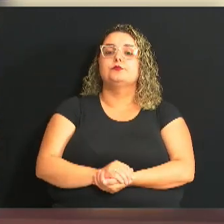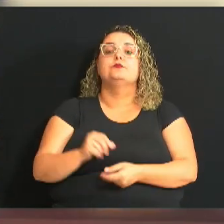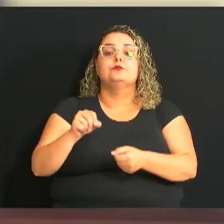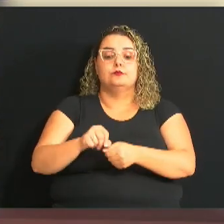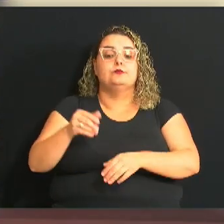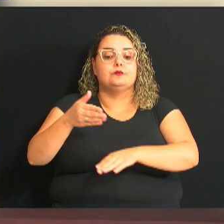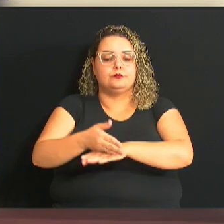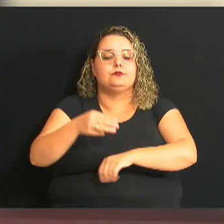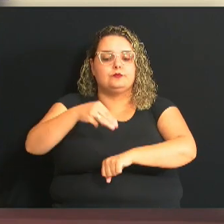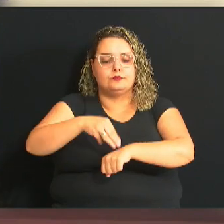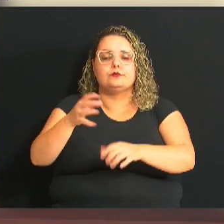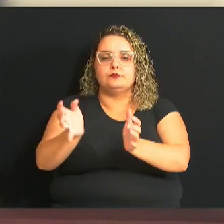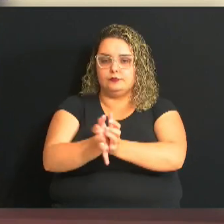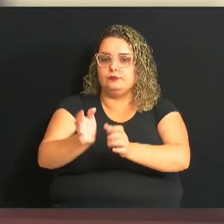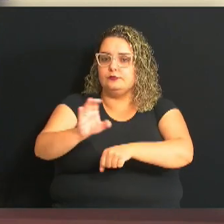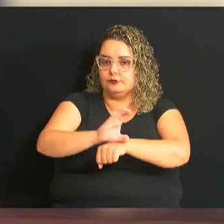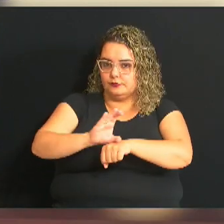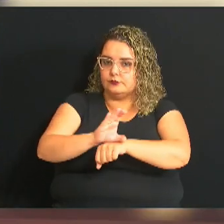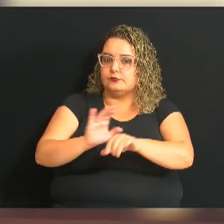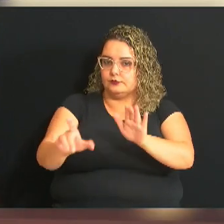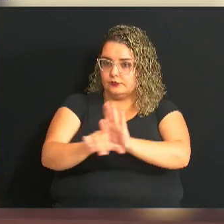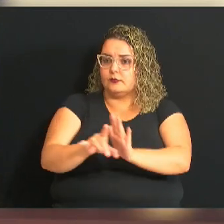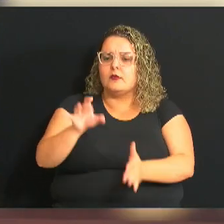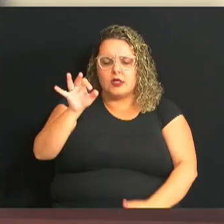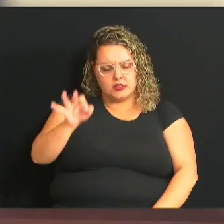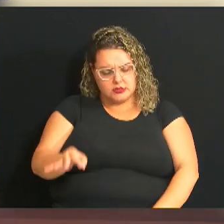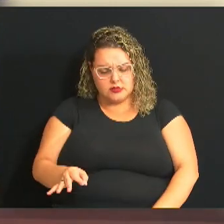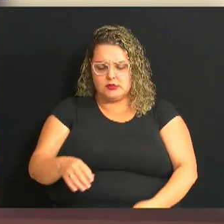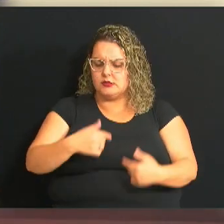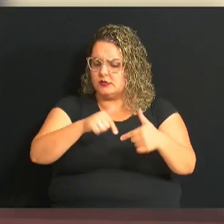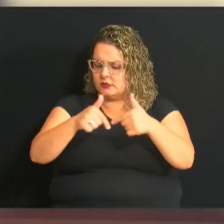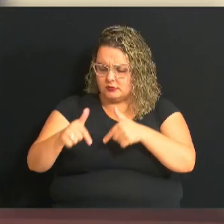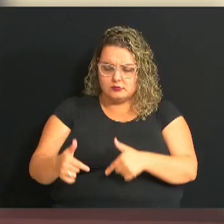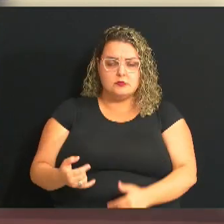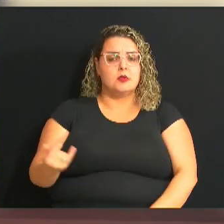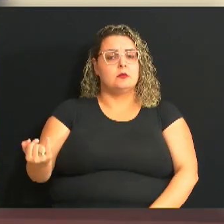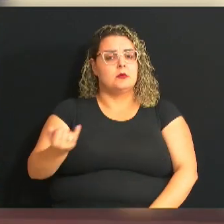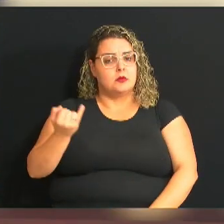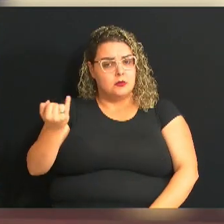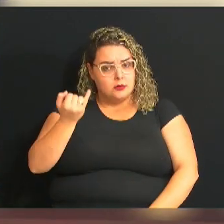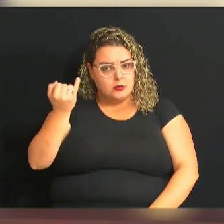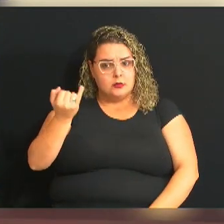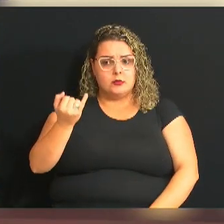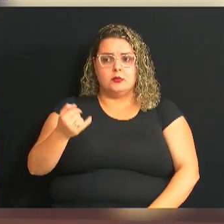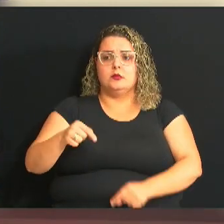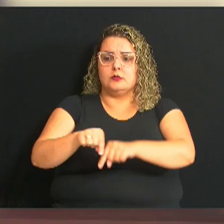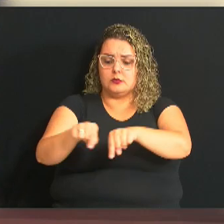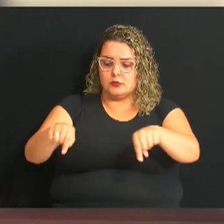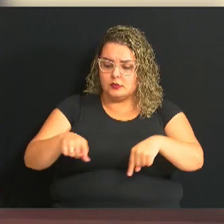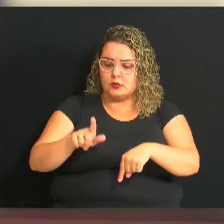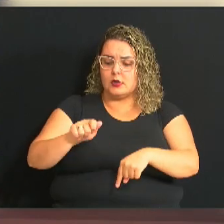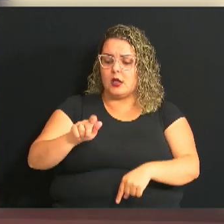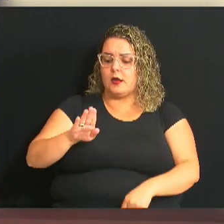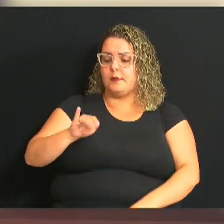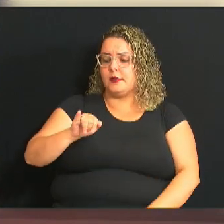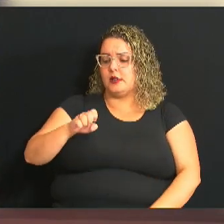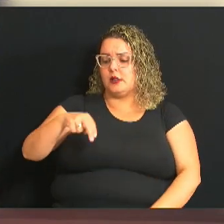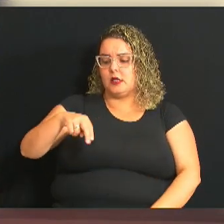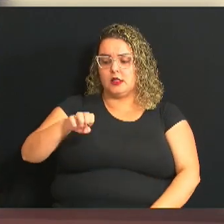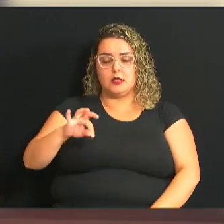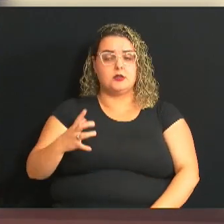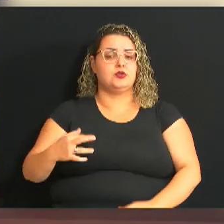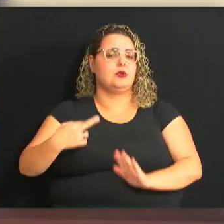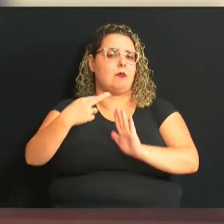desta comissão, que com certeza fizeram um trabalho bastante importante no gabinete, né, fazendo relatorias